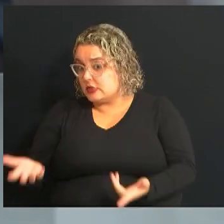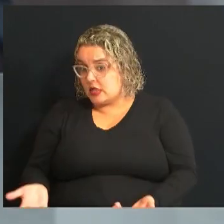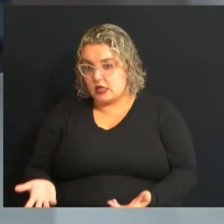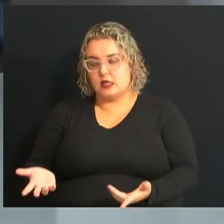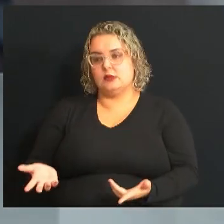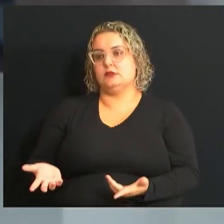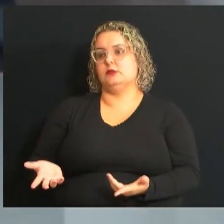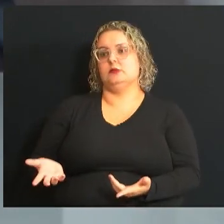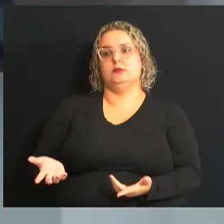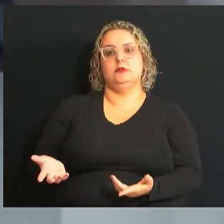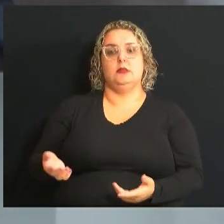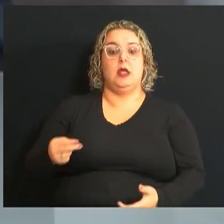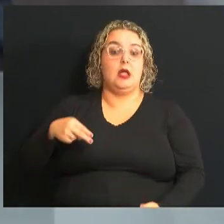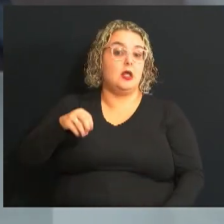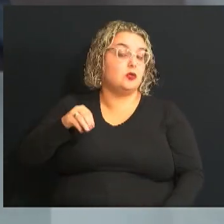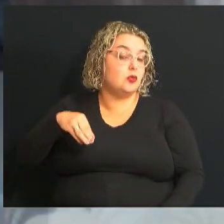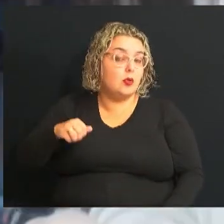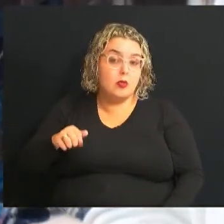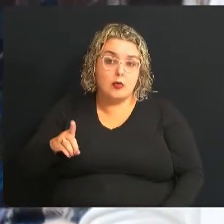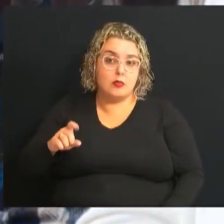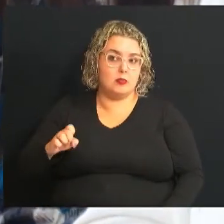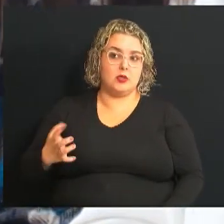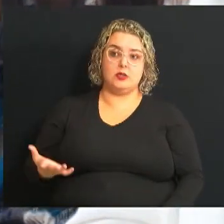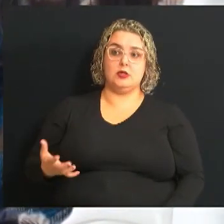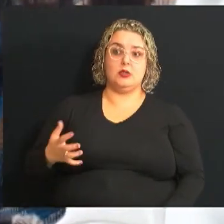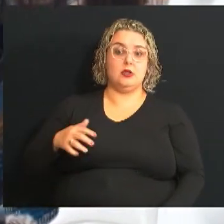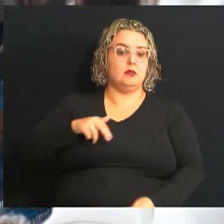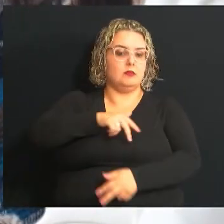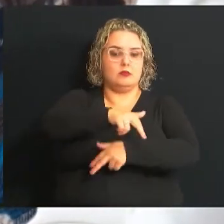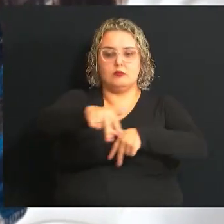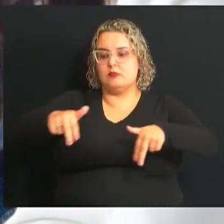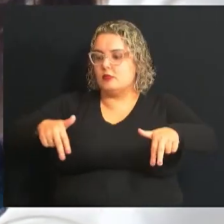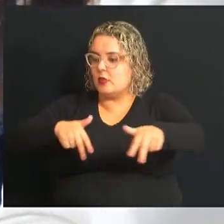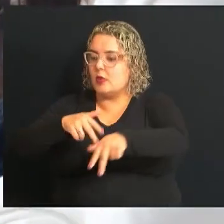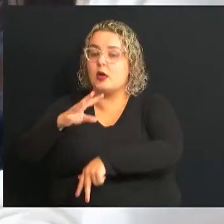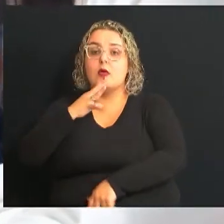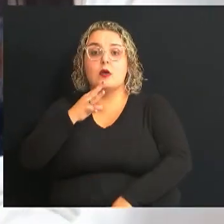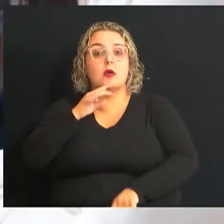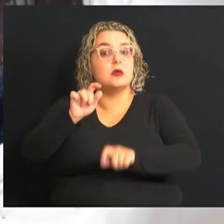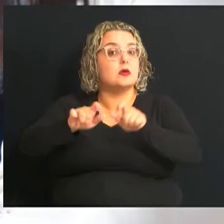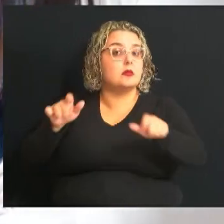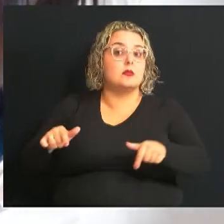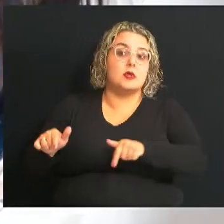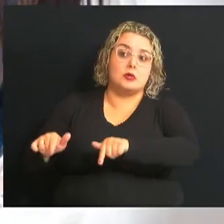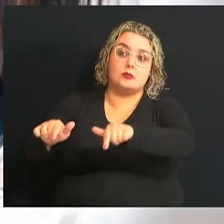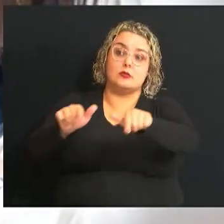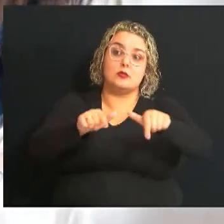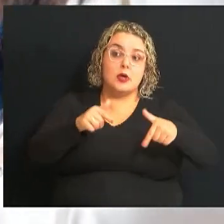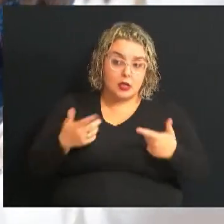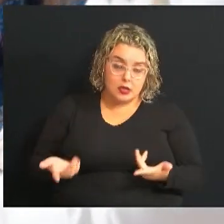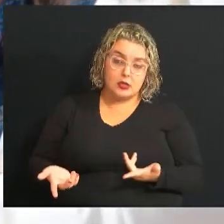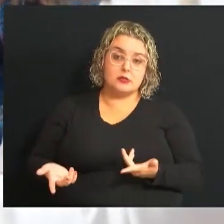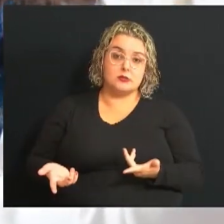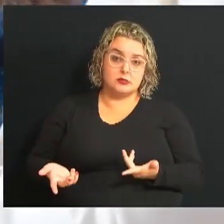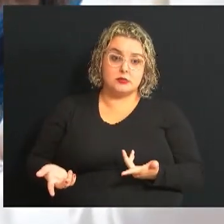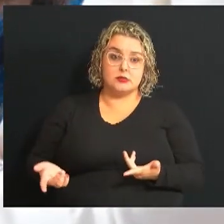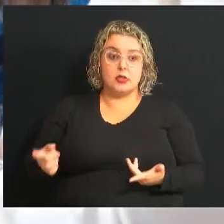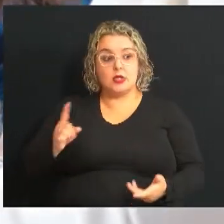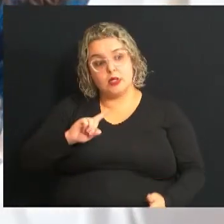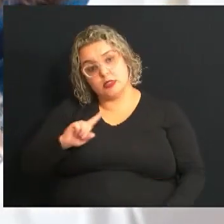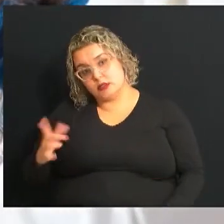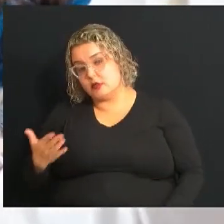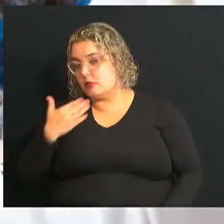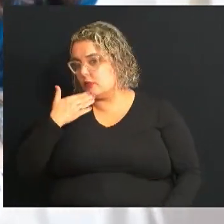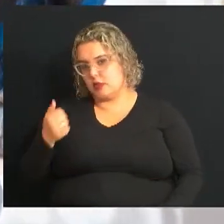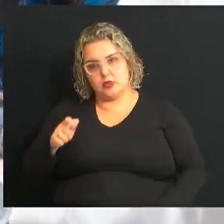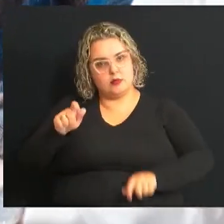é nômade, ela quer circular, quer conhecer pessoas e lugares, e aí então não seria a melhor pessoa